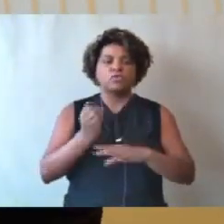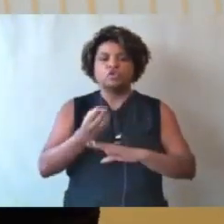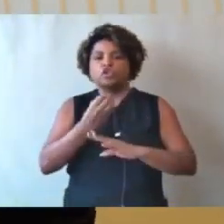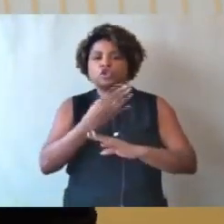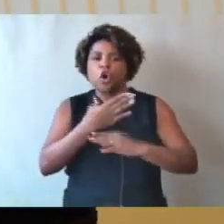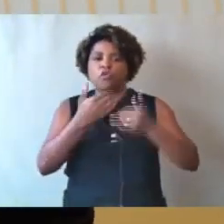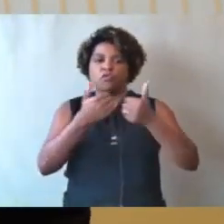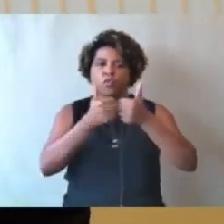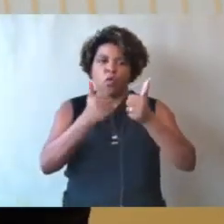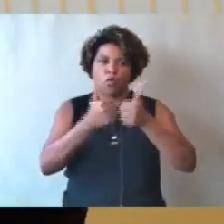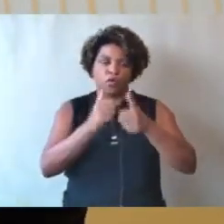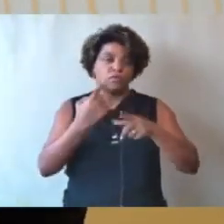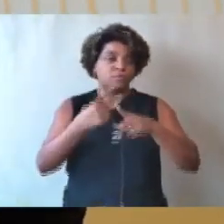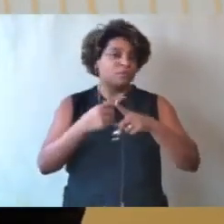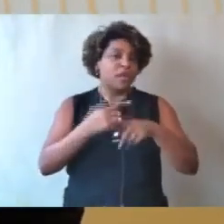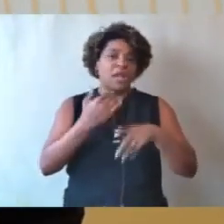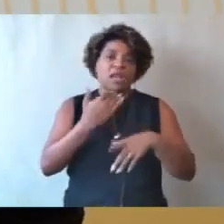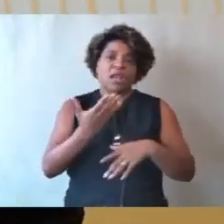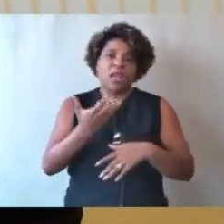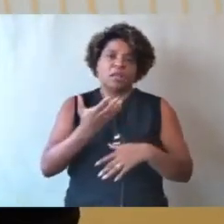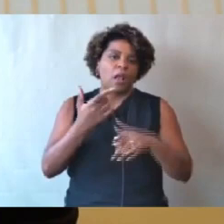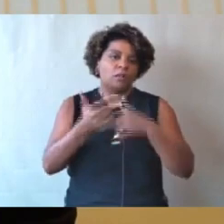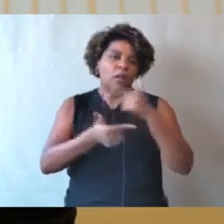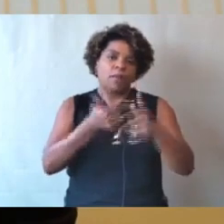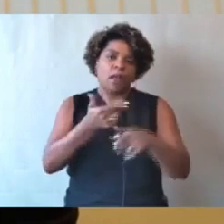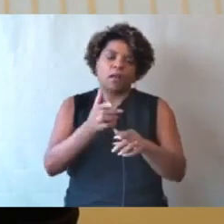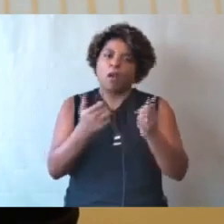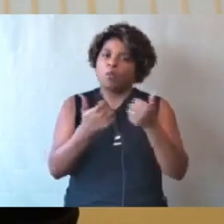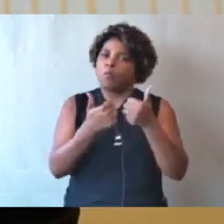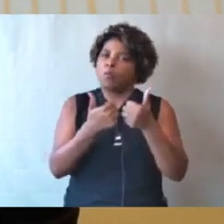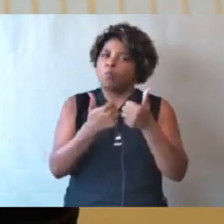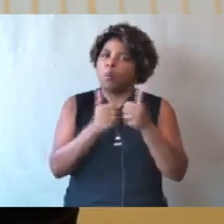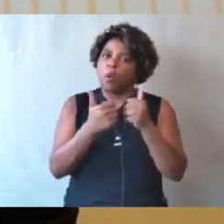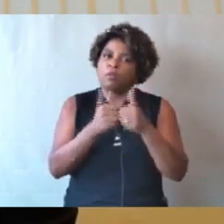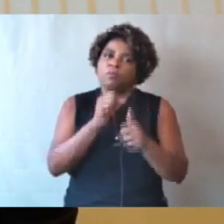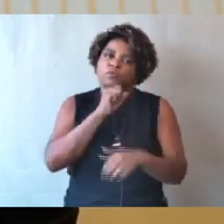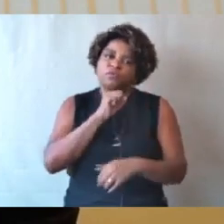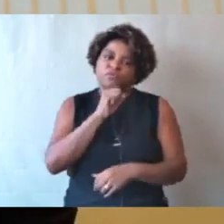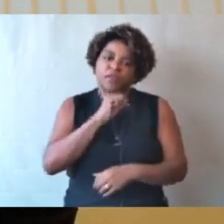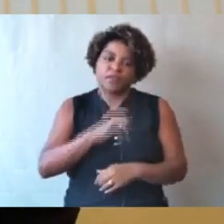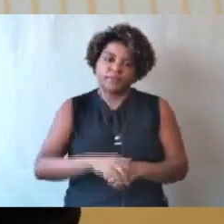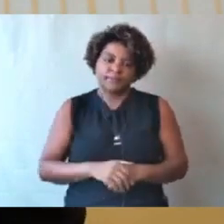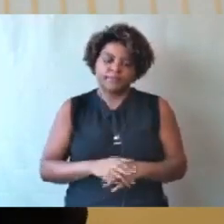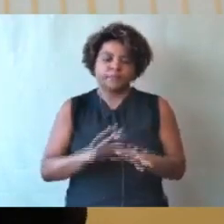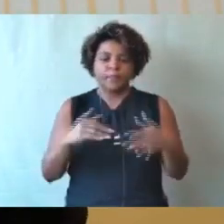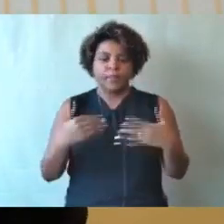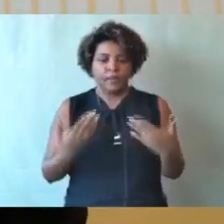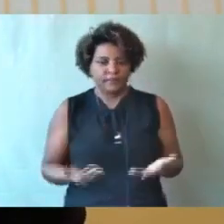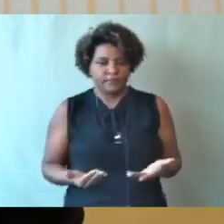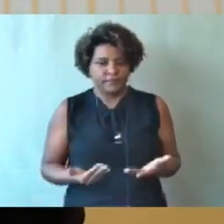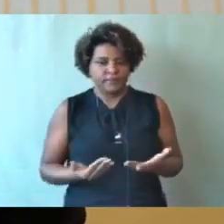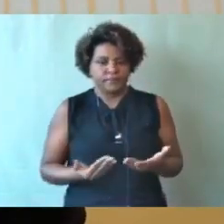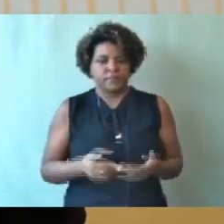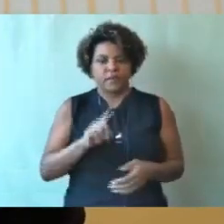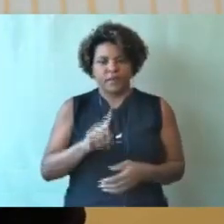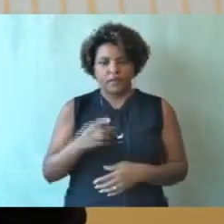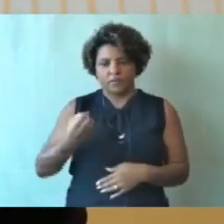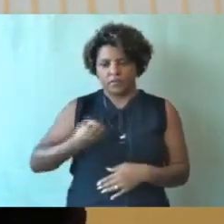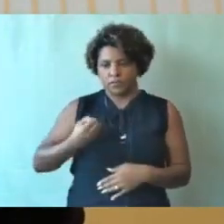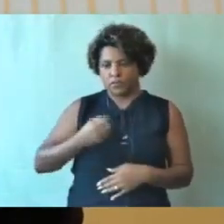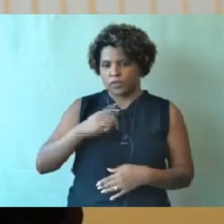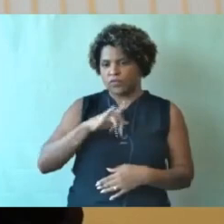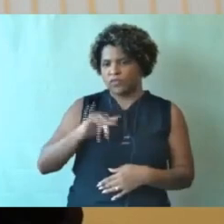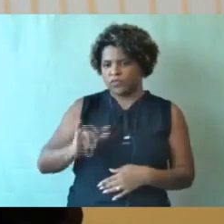isso que vai passar dos 420. 420 era obrigação legal, quando vocês botaram a lei, para atender. Então, esse número vai passar